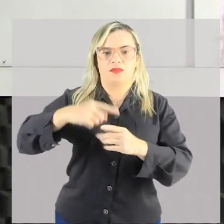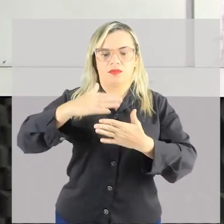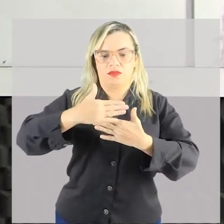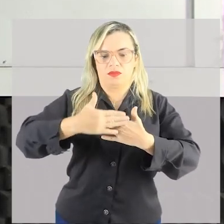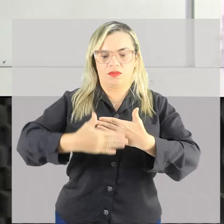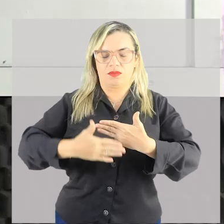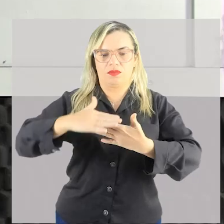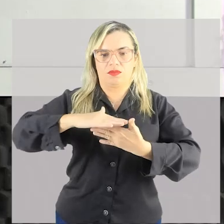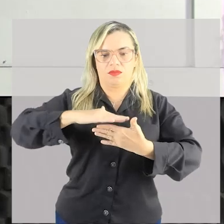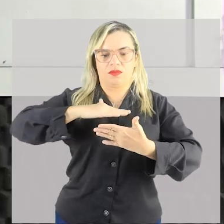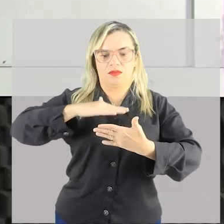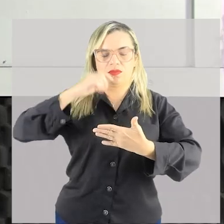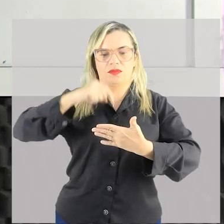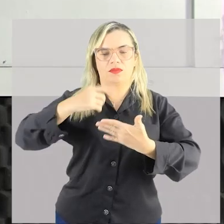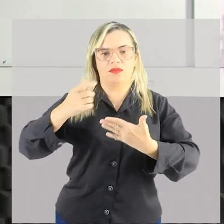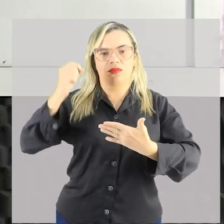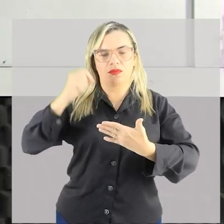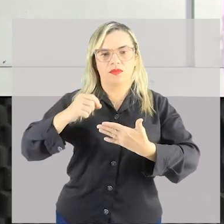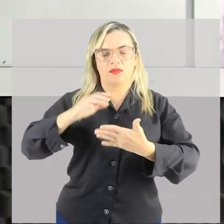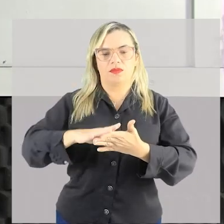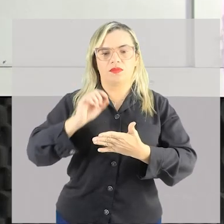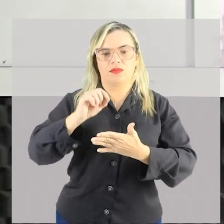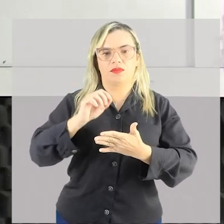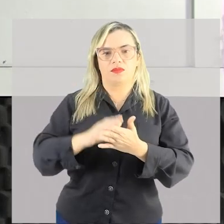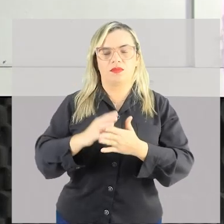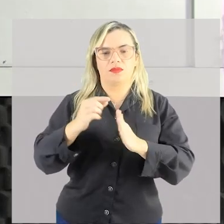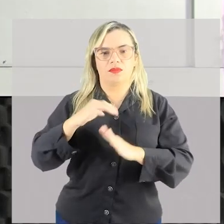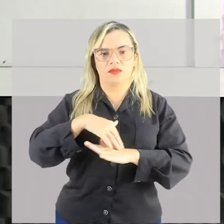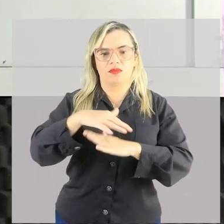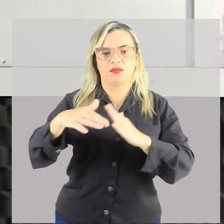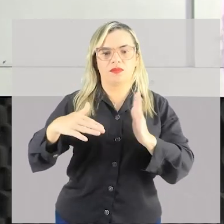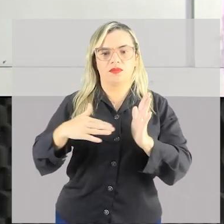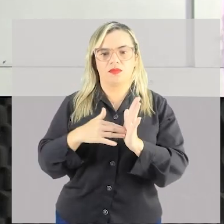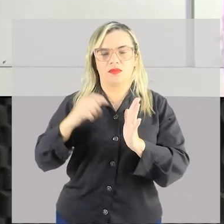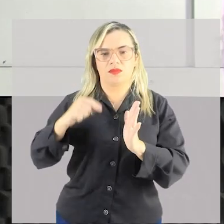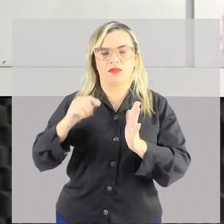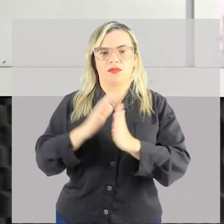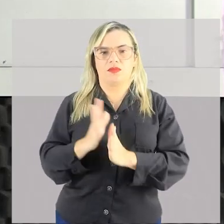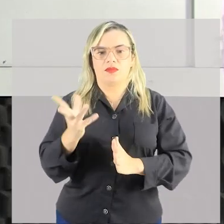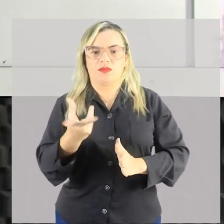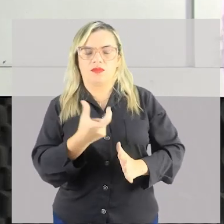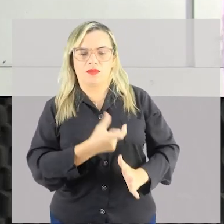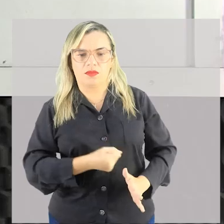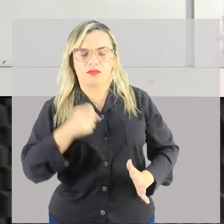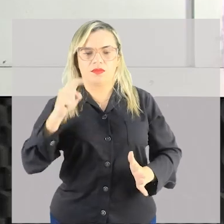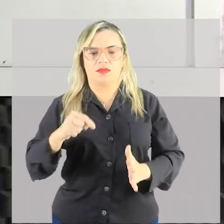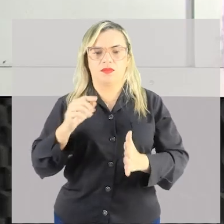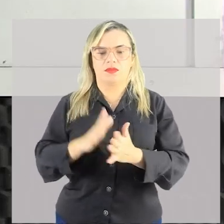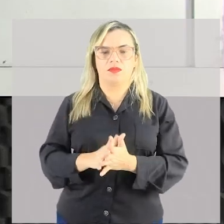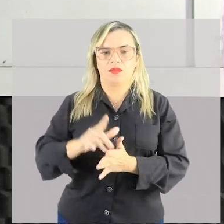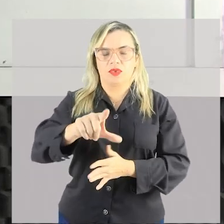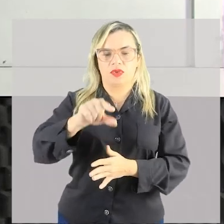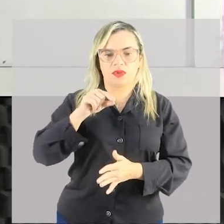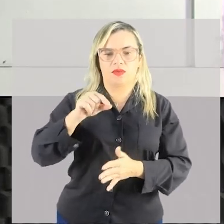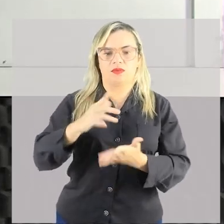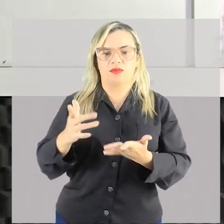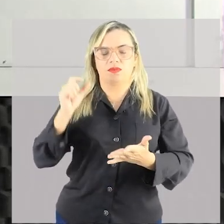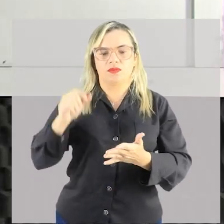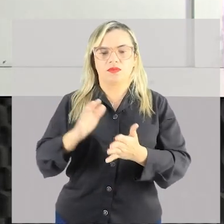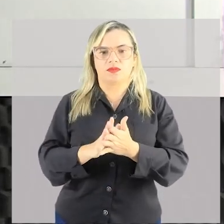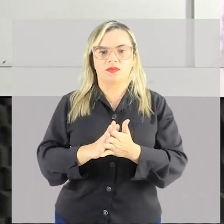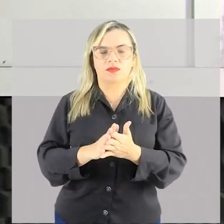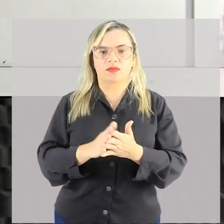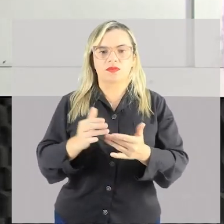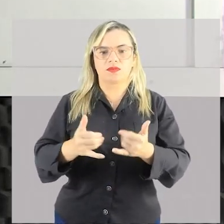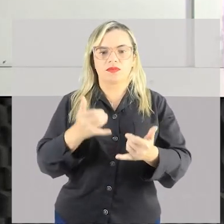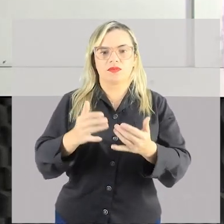né E aí esse somatório vai dar a habilidade do jogador tá então aí ele quer saber